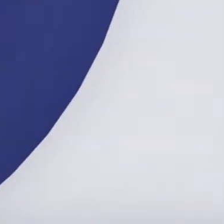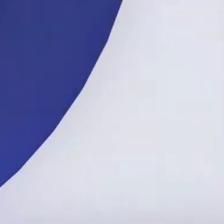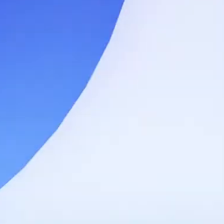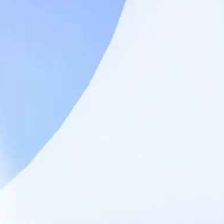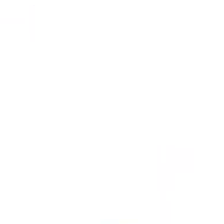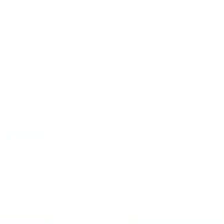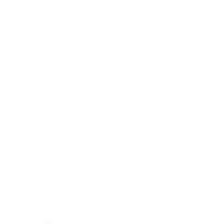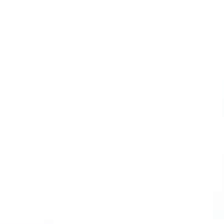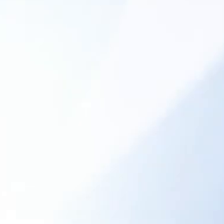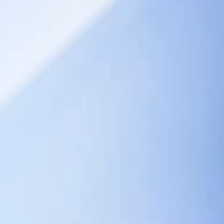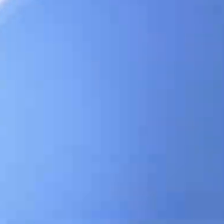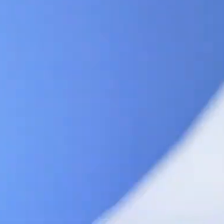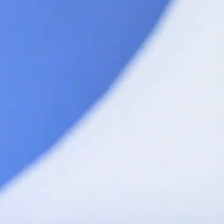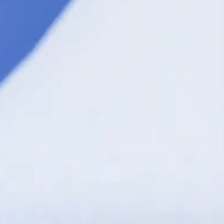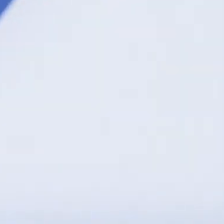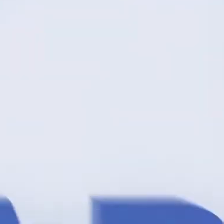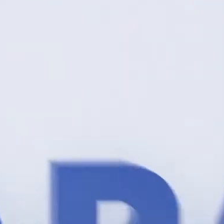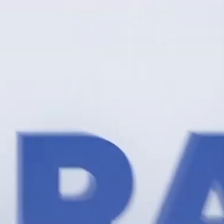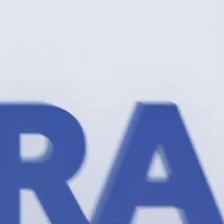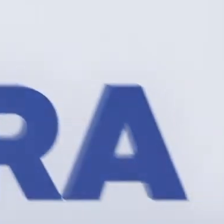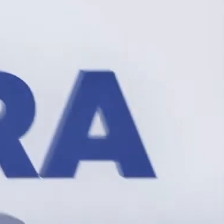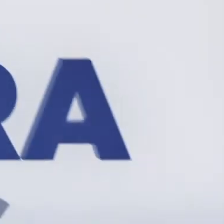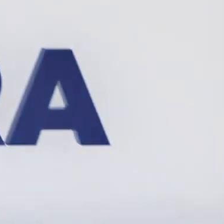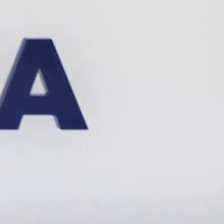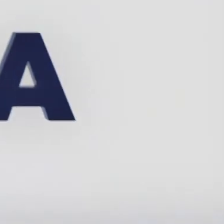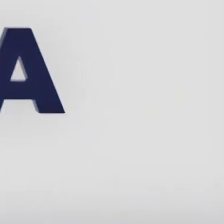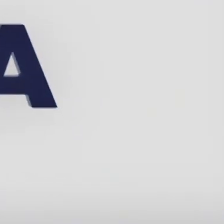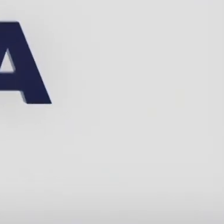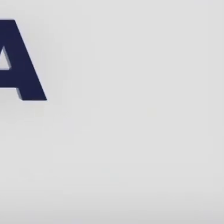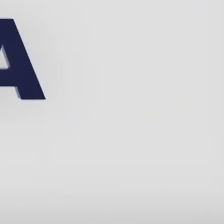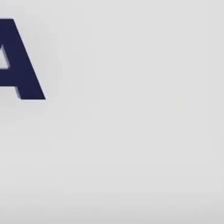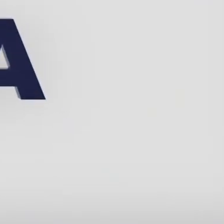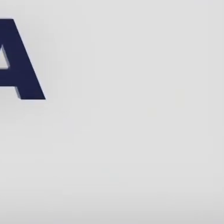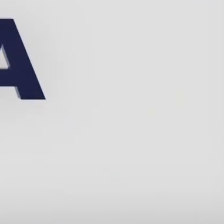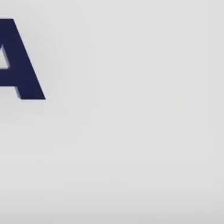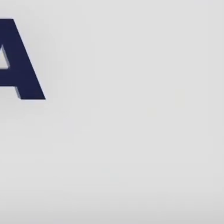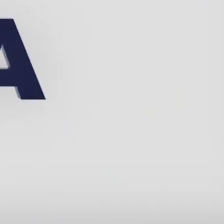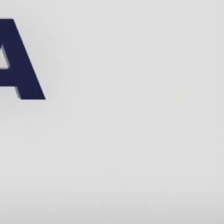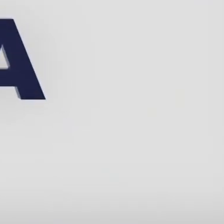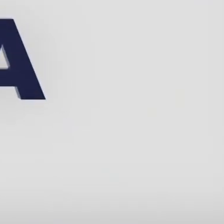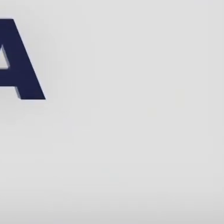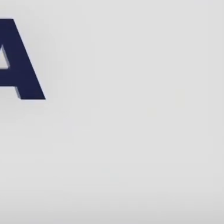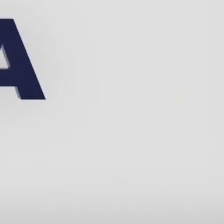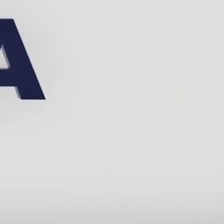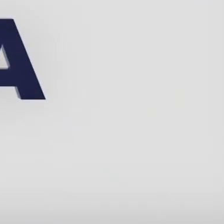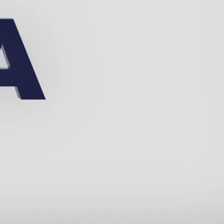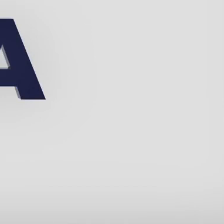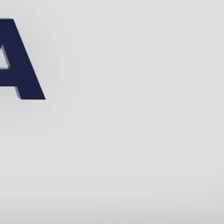TV Câmara, Campinas.